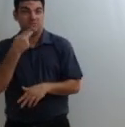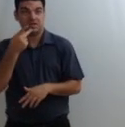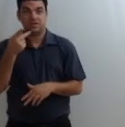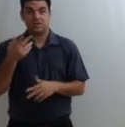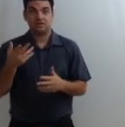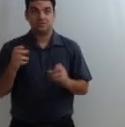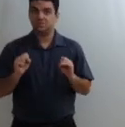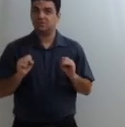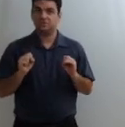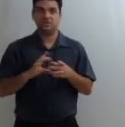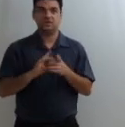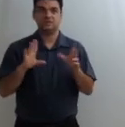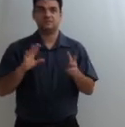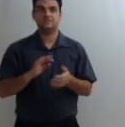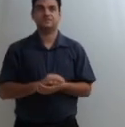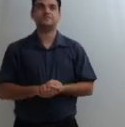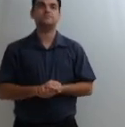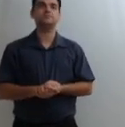Senhor presidente. Pois não.